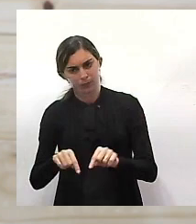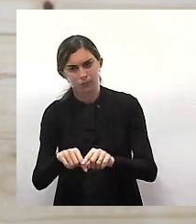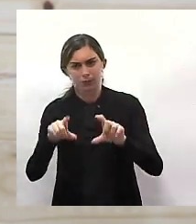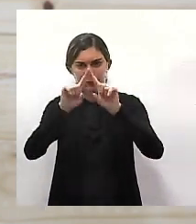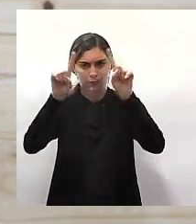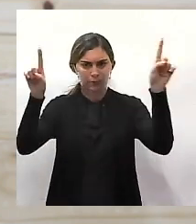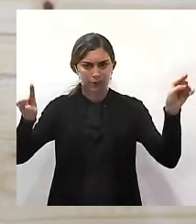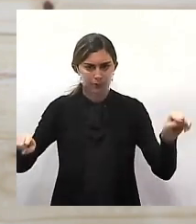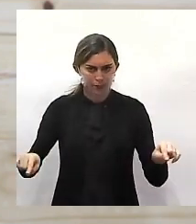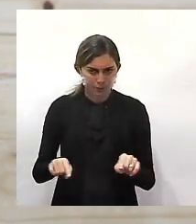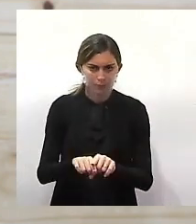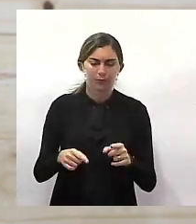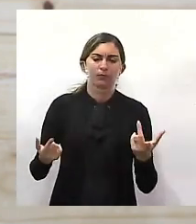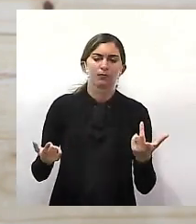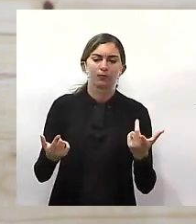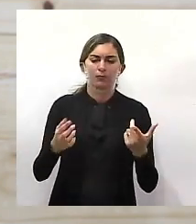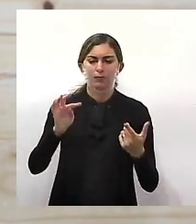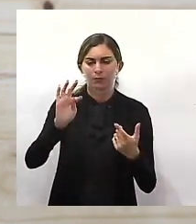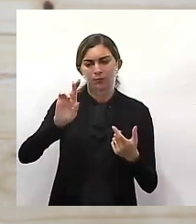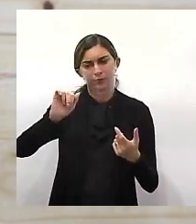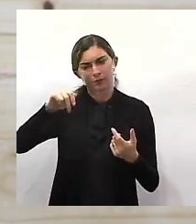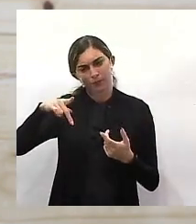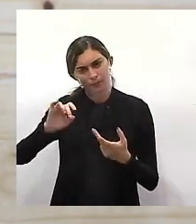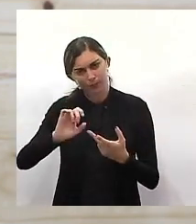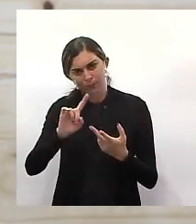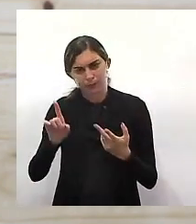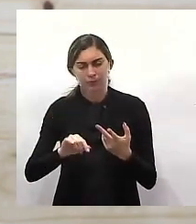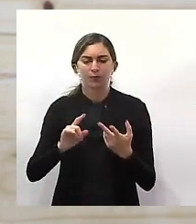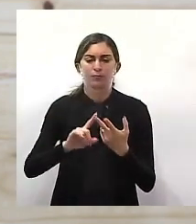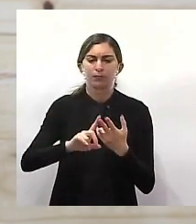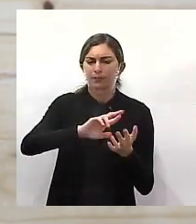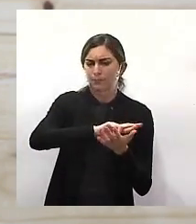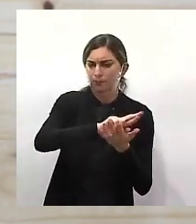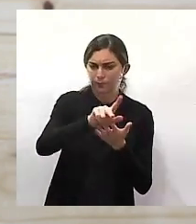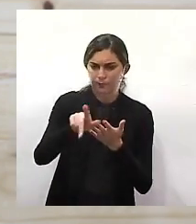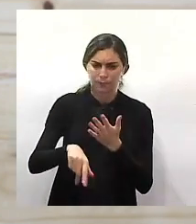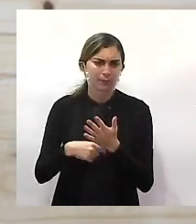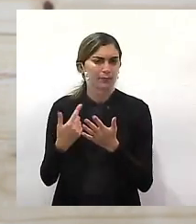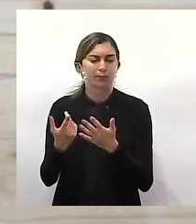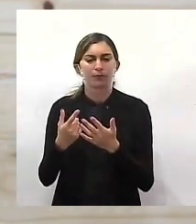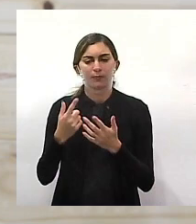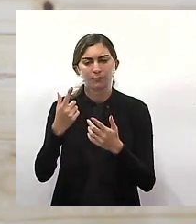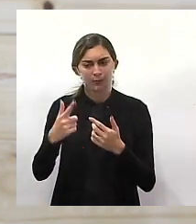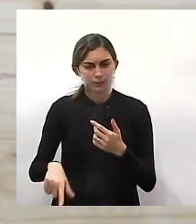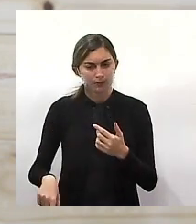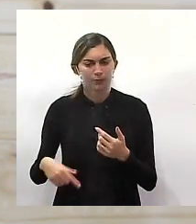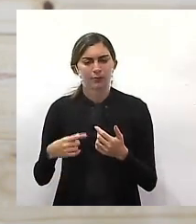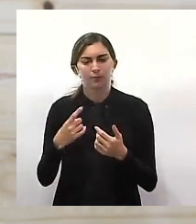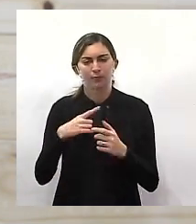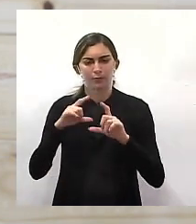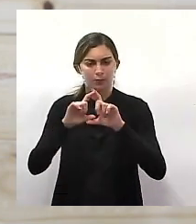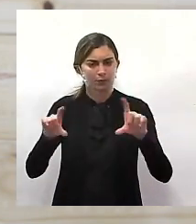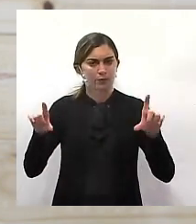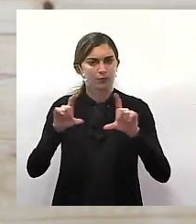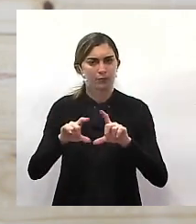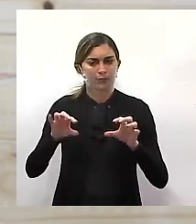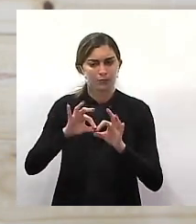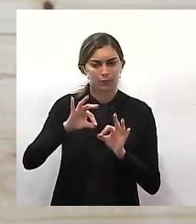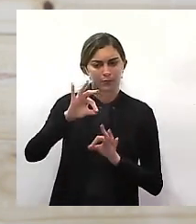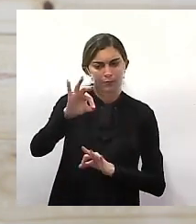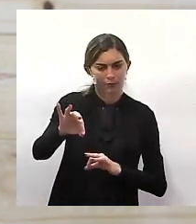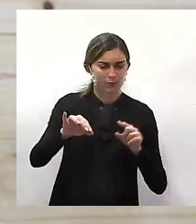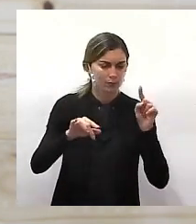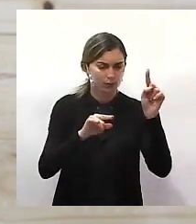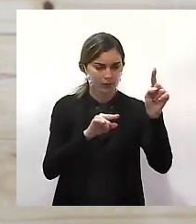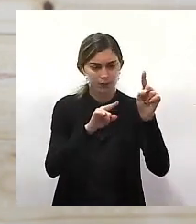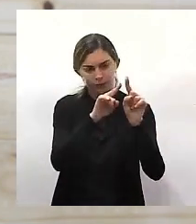retângulo, paralelogramo, trapézio, triângulo equilátero, entre outros, além da fórmula da distância entre 2 pontos, que